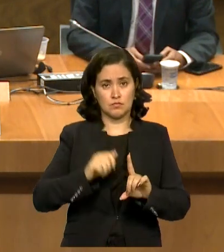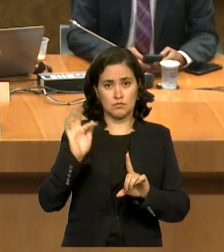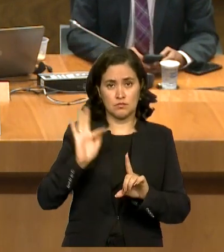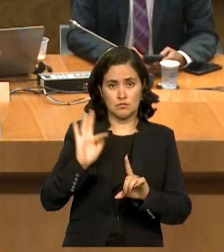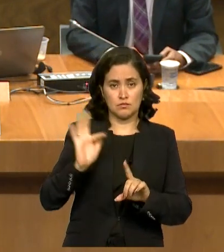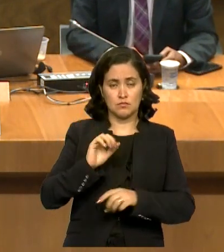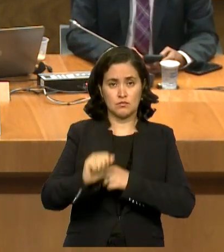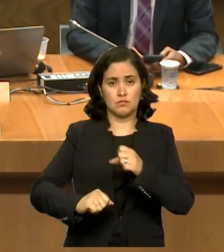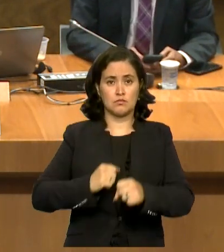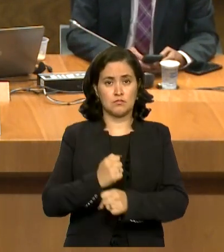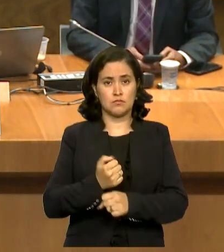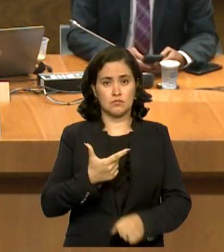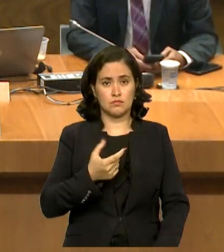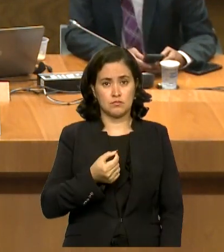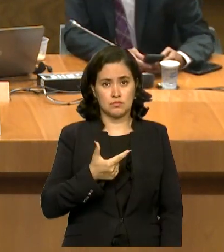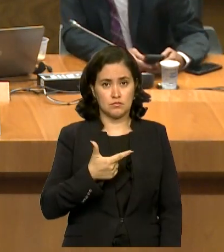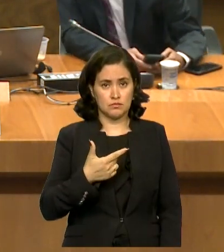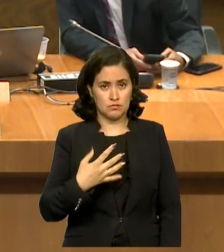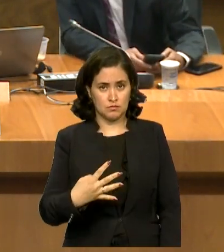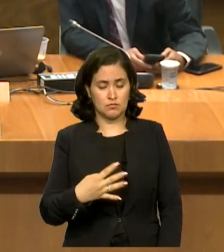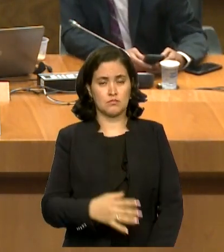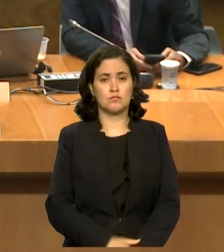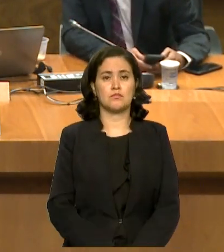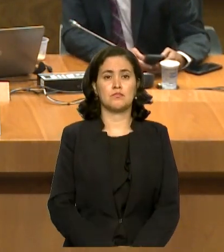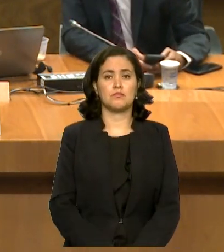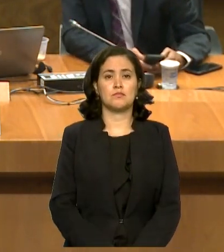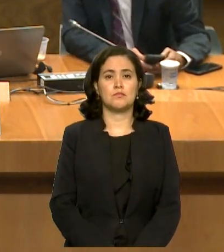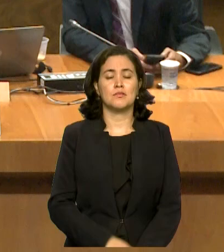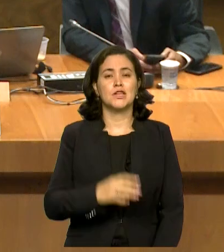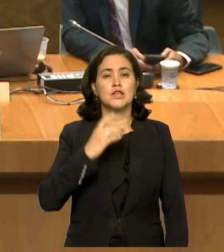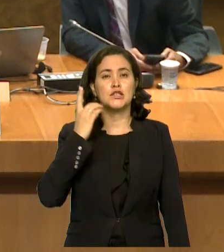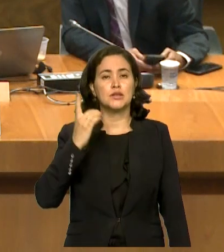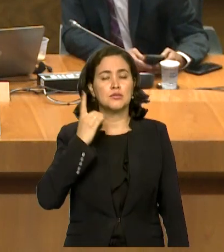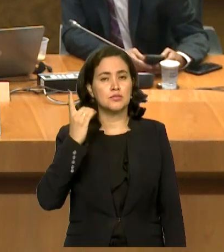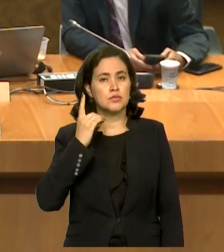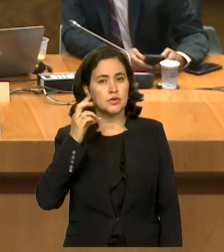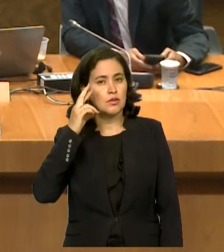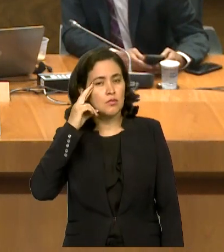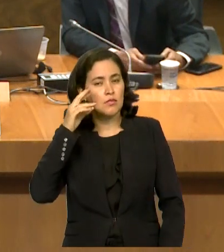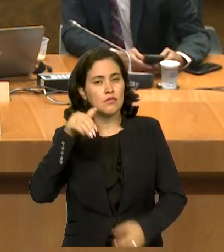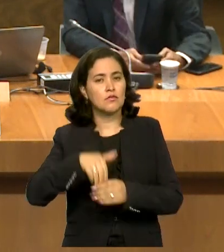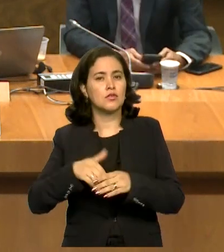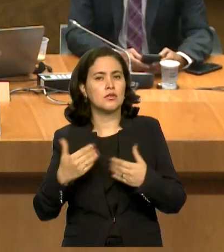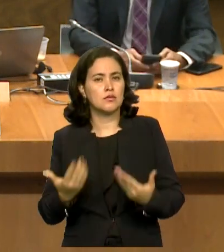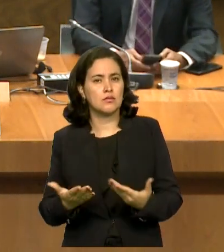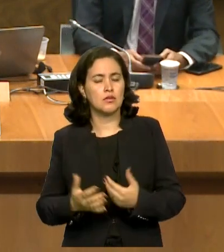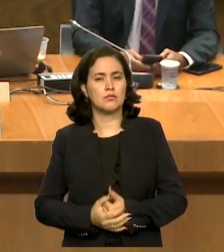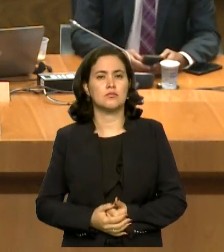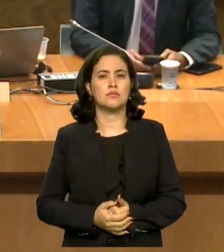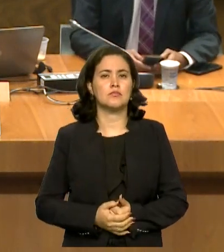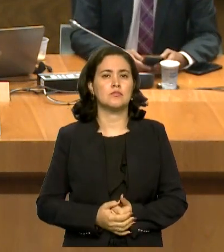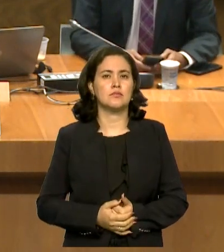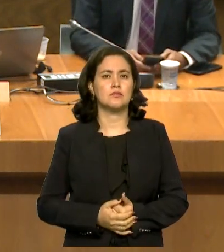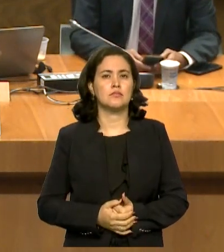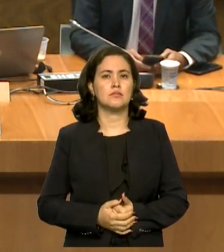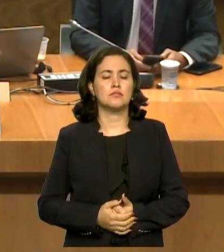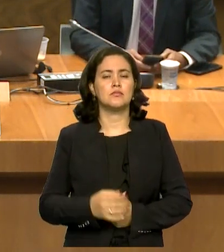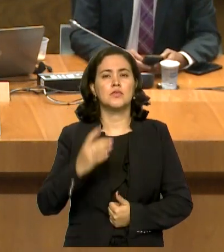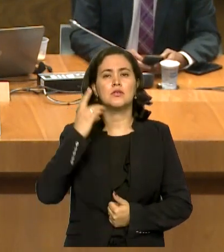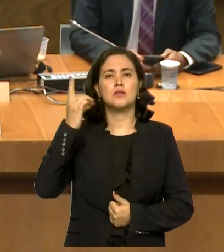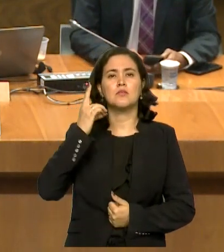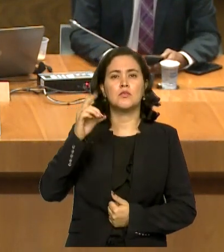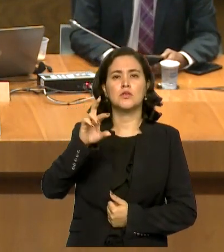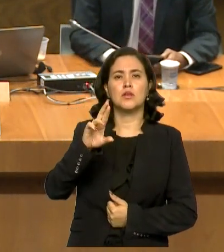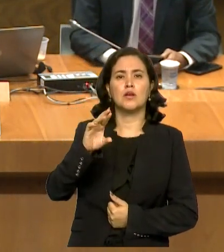de 2024. Como vota o senhor deputado Roberto Costa? Como vota o deputado